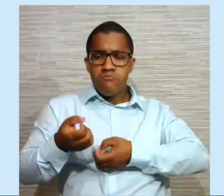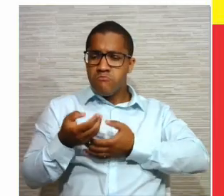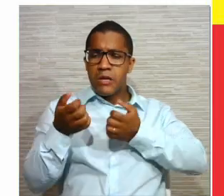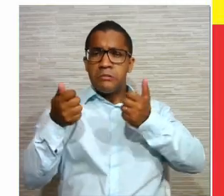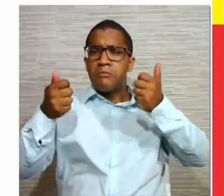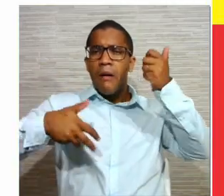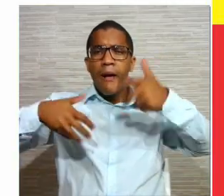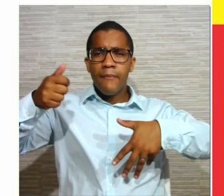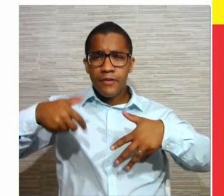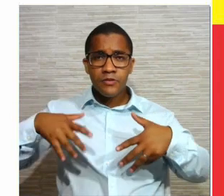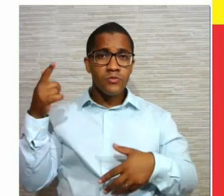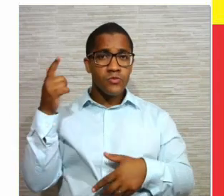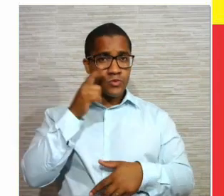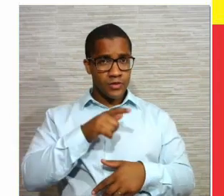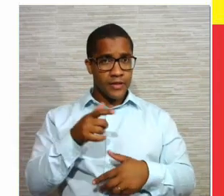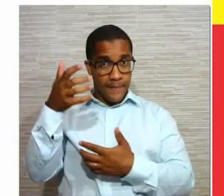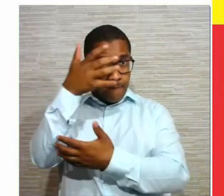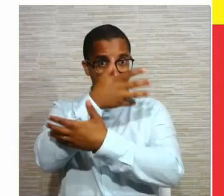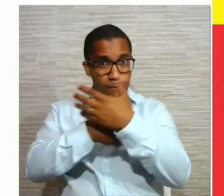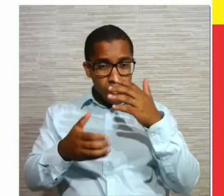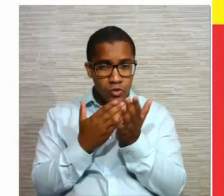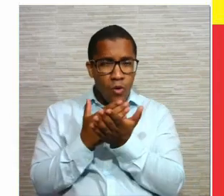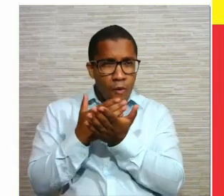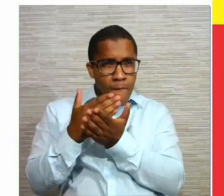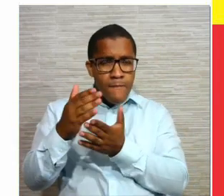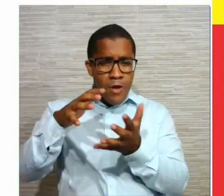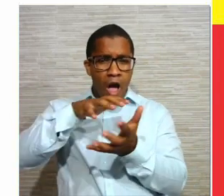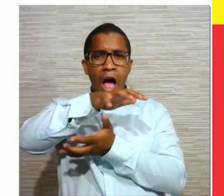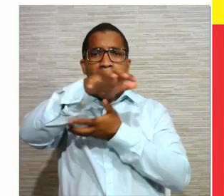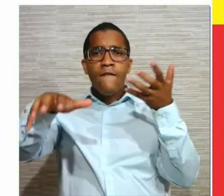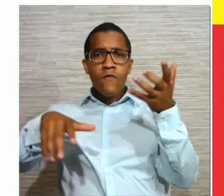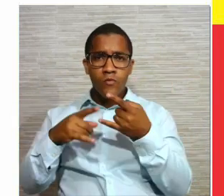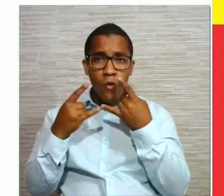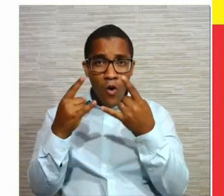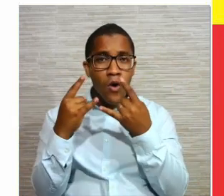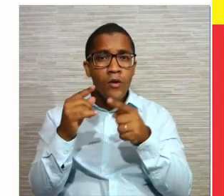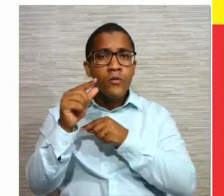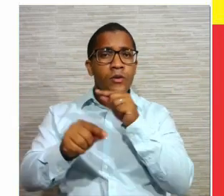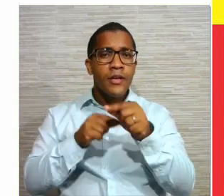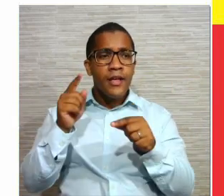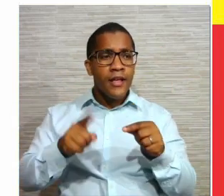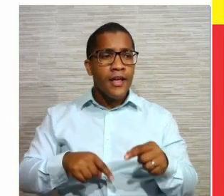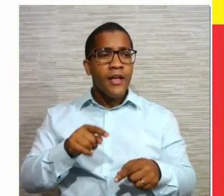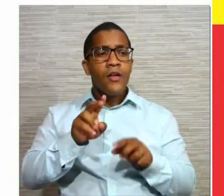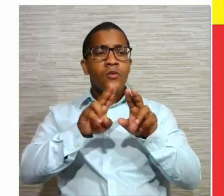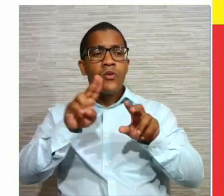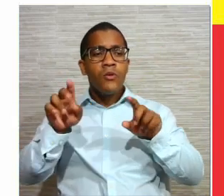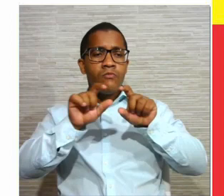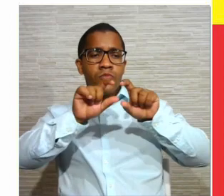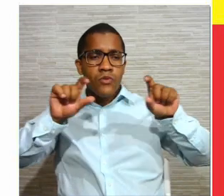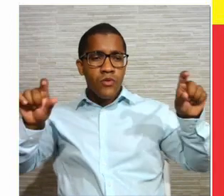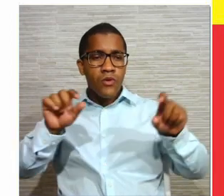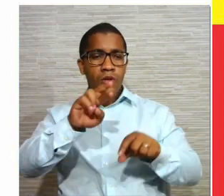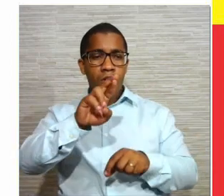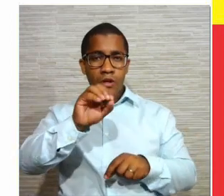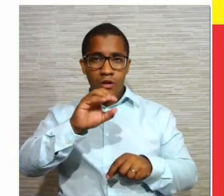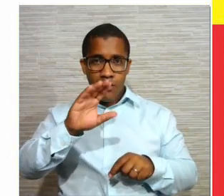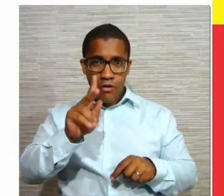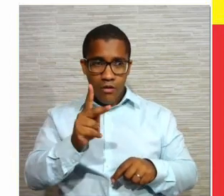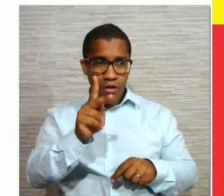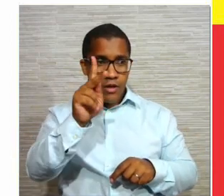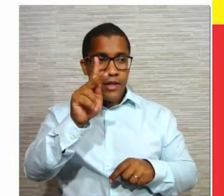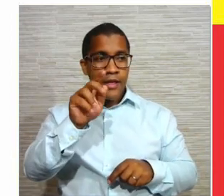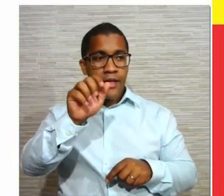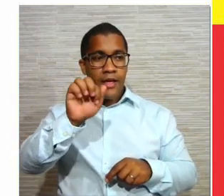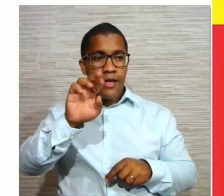passando. A música que iniciou a revolução do rock é Rock Around the Clock, né, com a banda